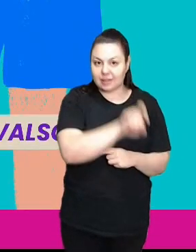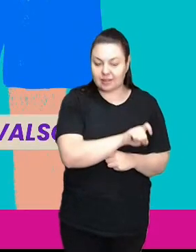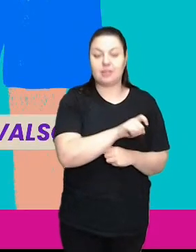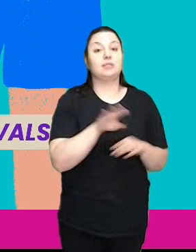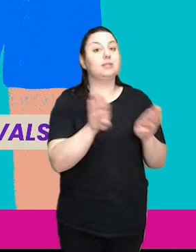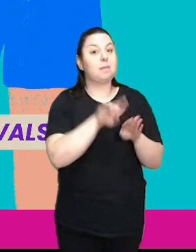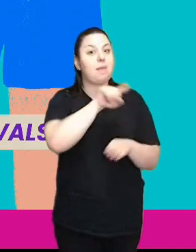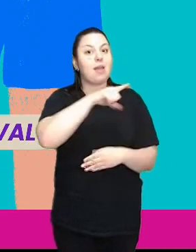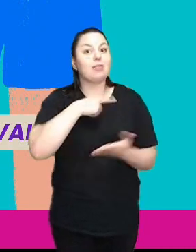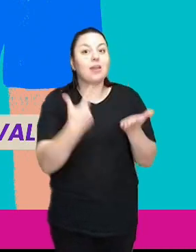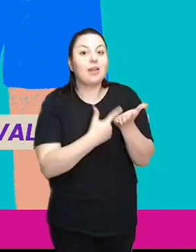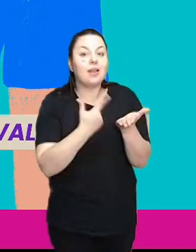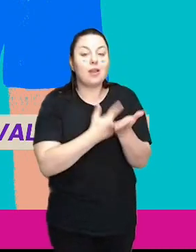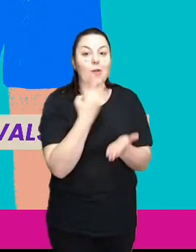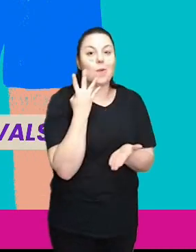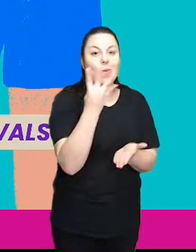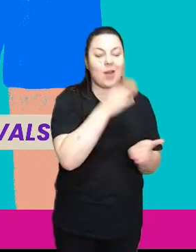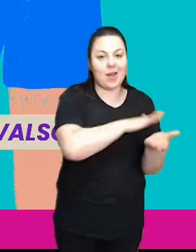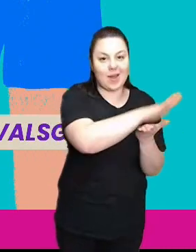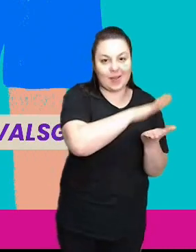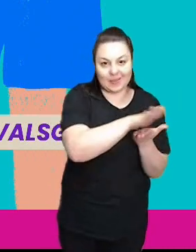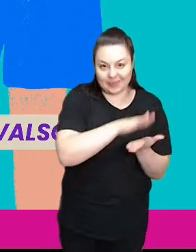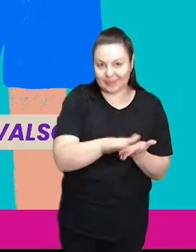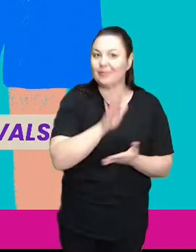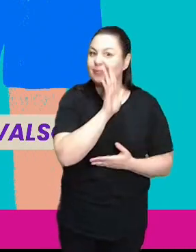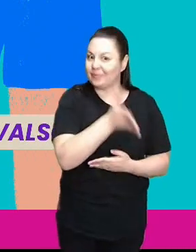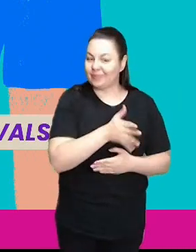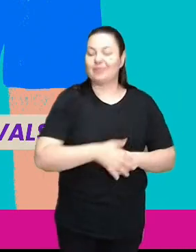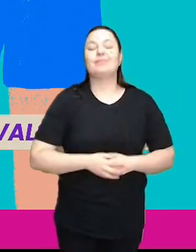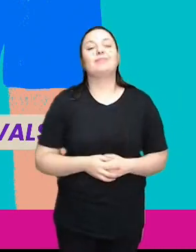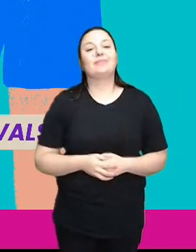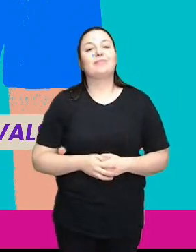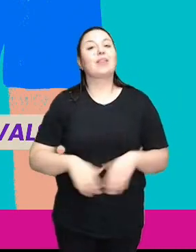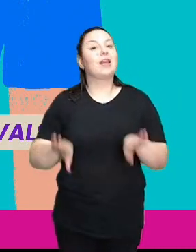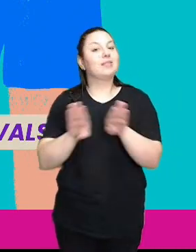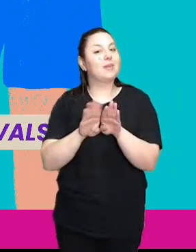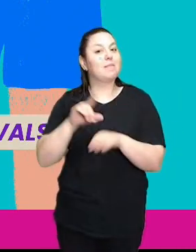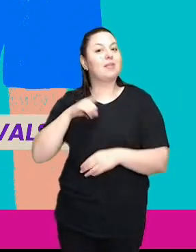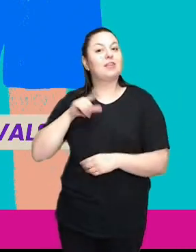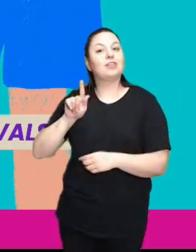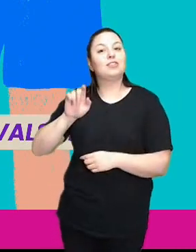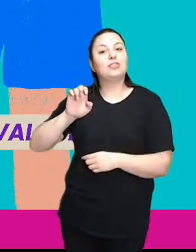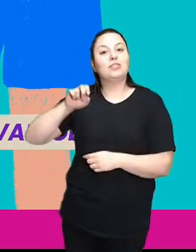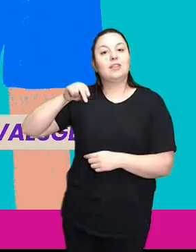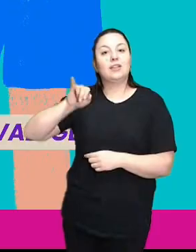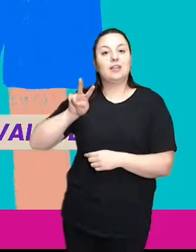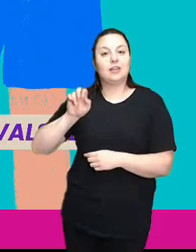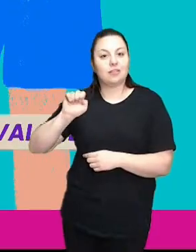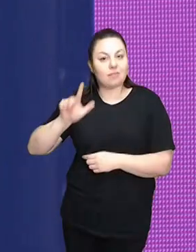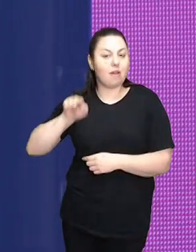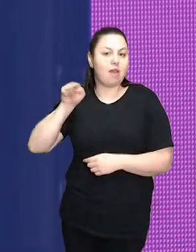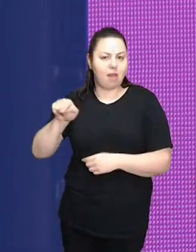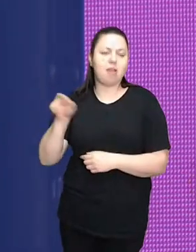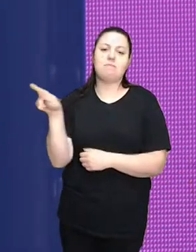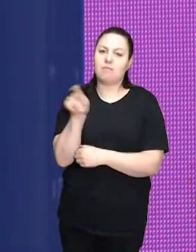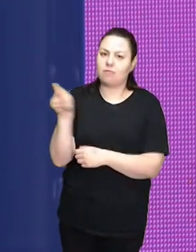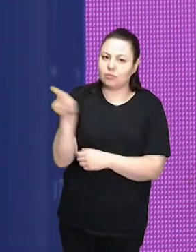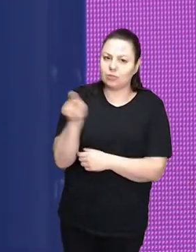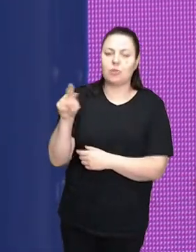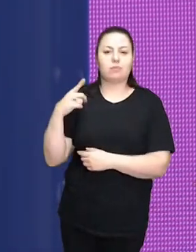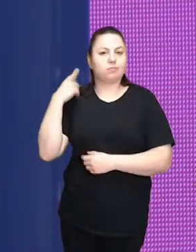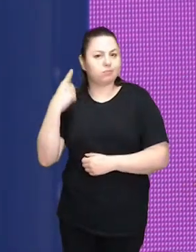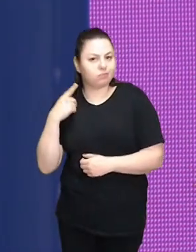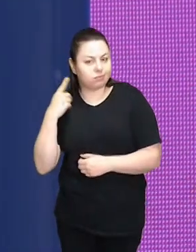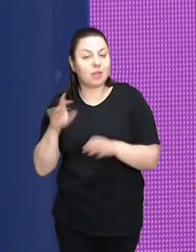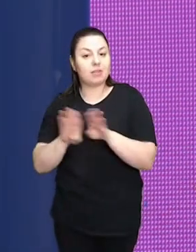eles Como Salvar o Futuro. Além disso, a gente vai ter o Genival Souza Filho, que é advogado, professor universitário. Ele é